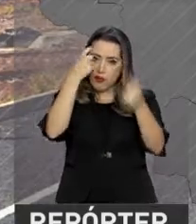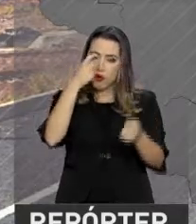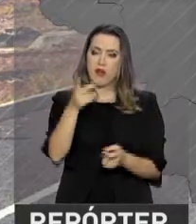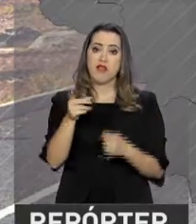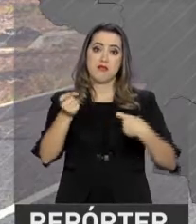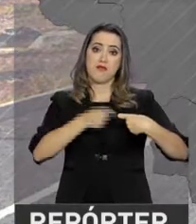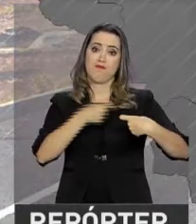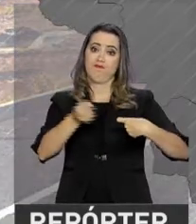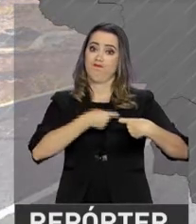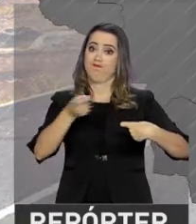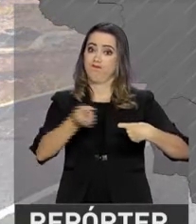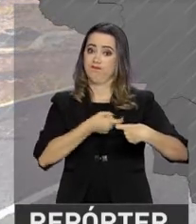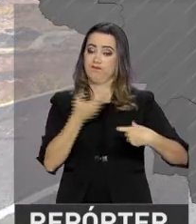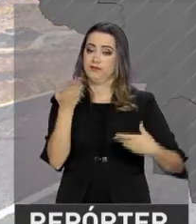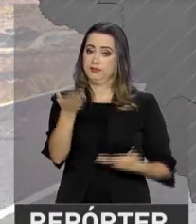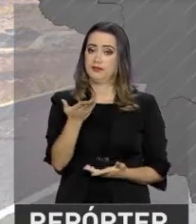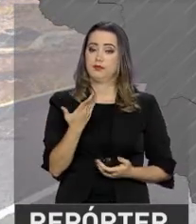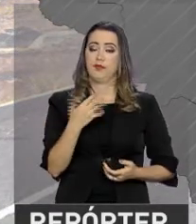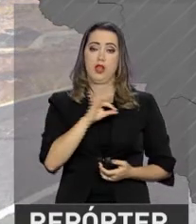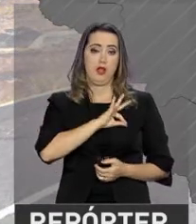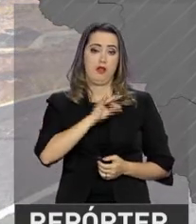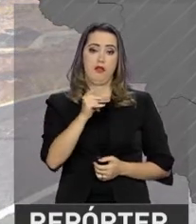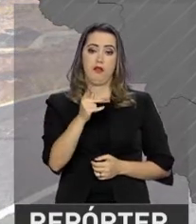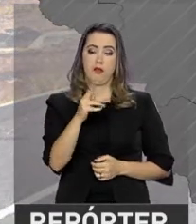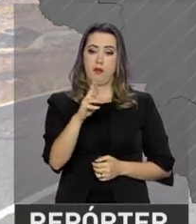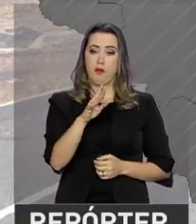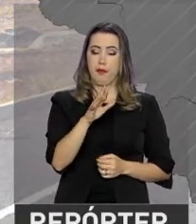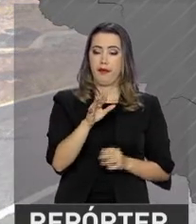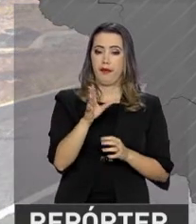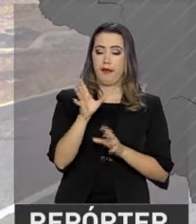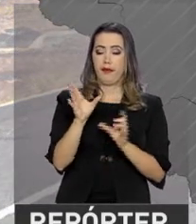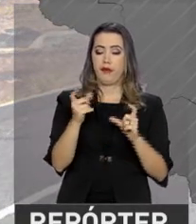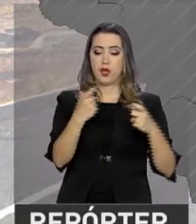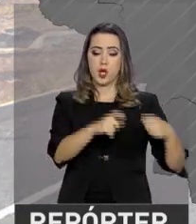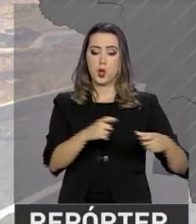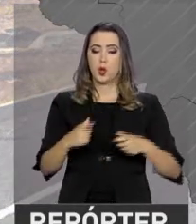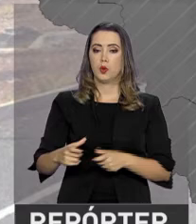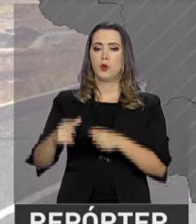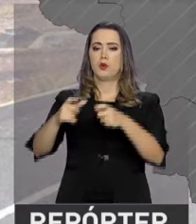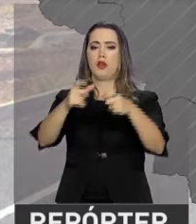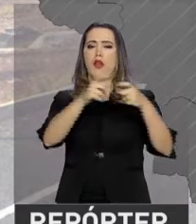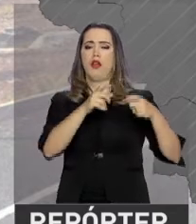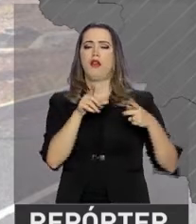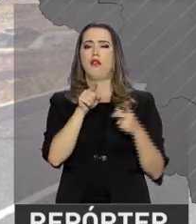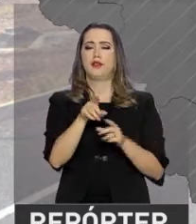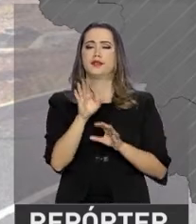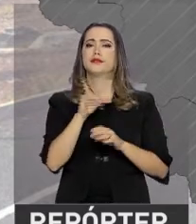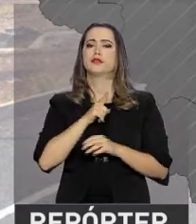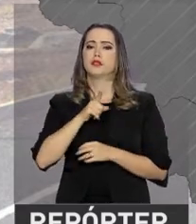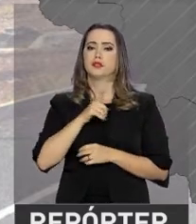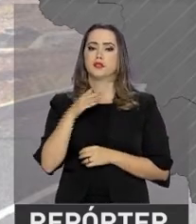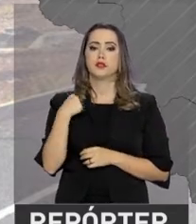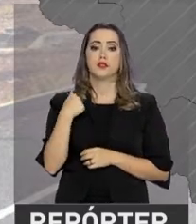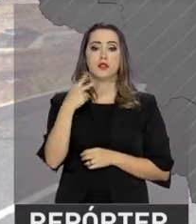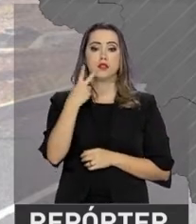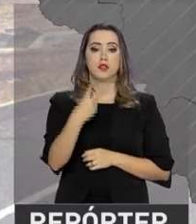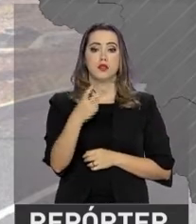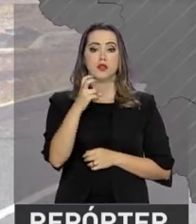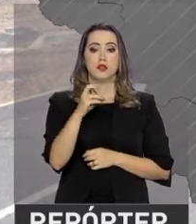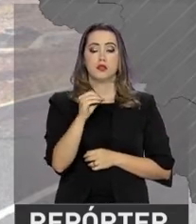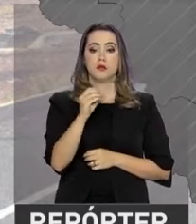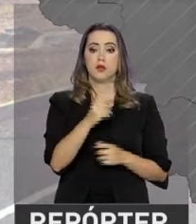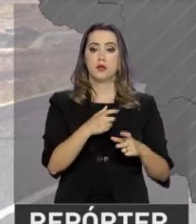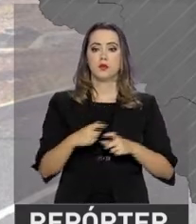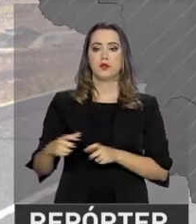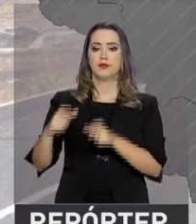com um levantamento da Polícia Rodoviária Federal, o MAPEAR 2017-2018, existem quase 2.500